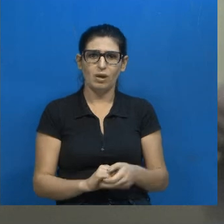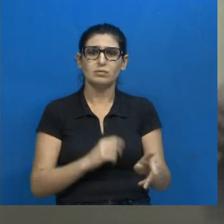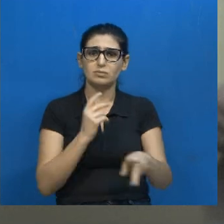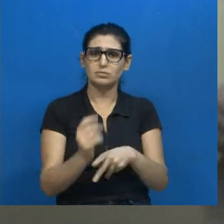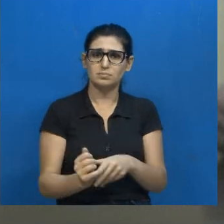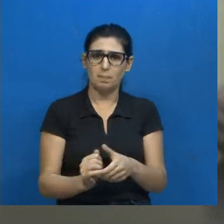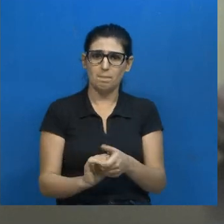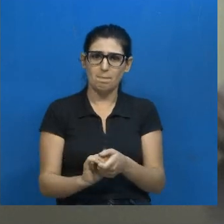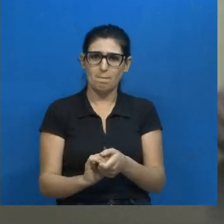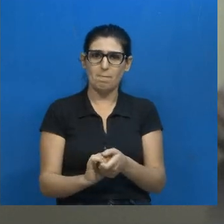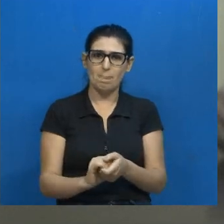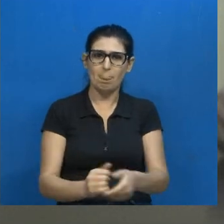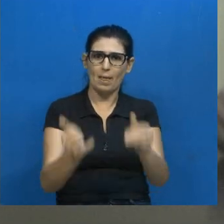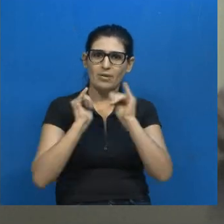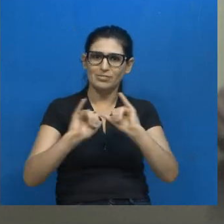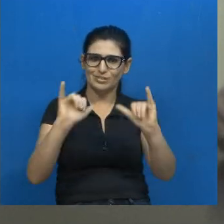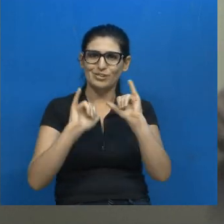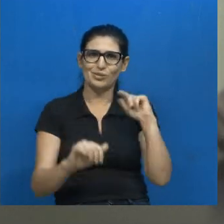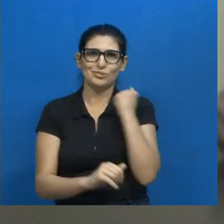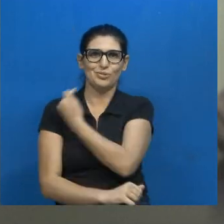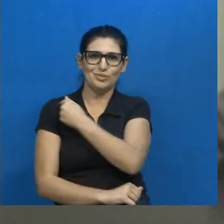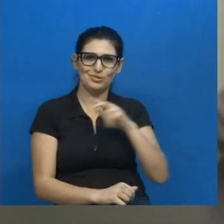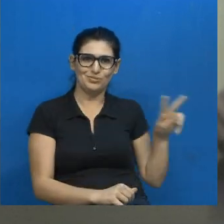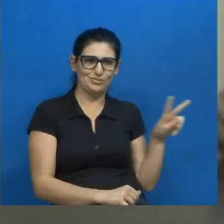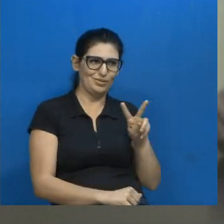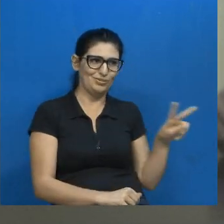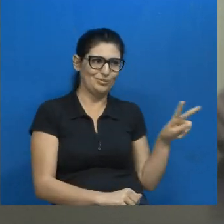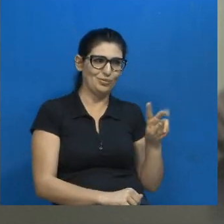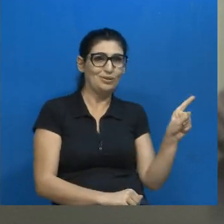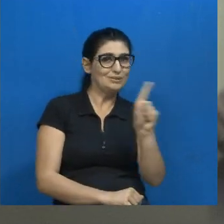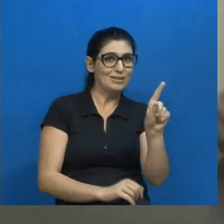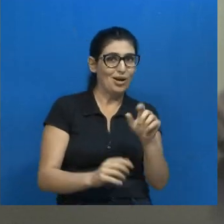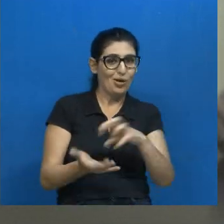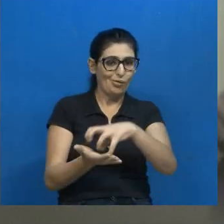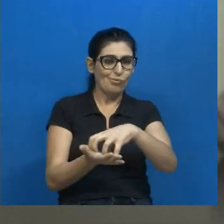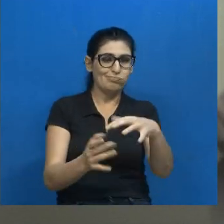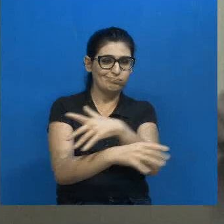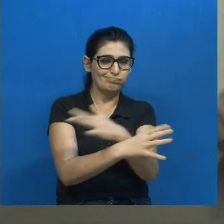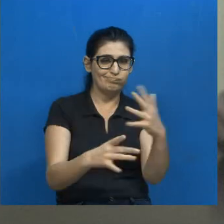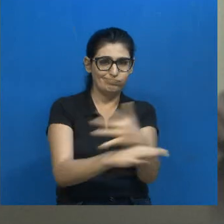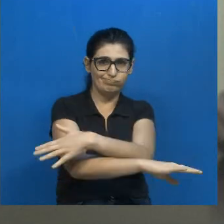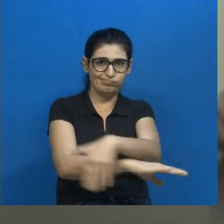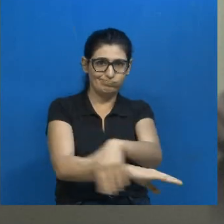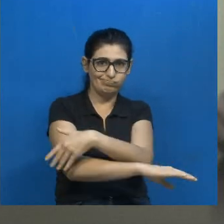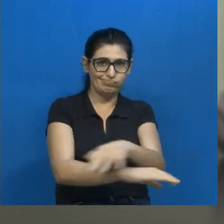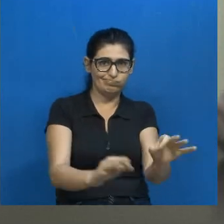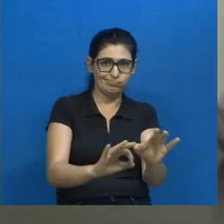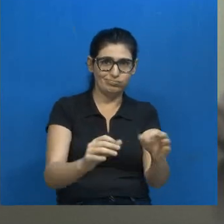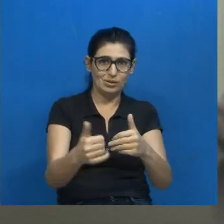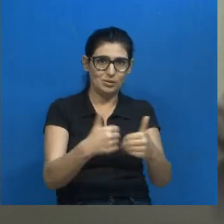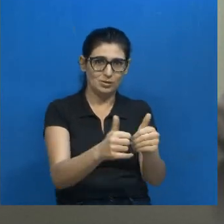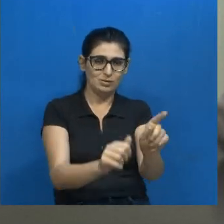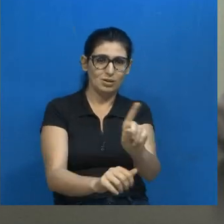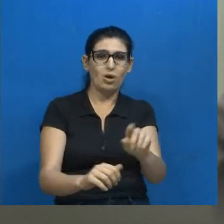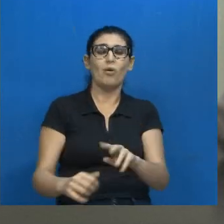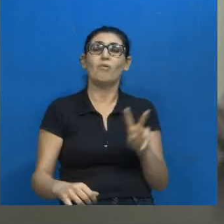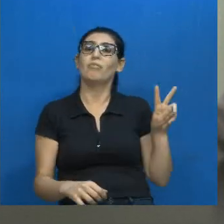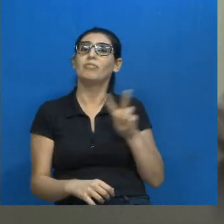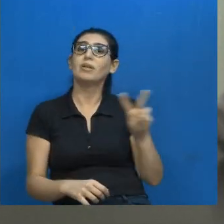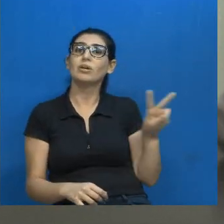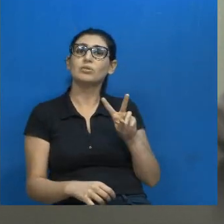falando para nós vereadores, não estou falando para a mobilidade, eu estou falando para vocês, através do vereador